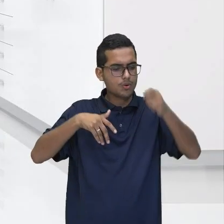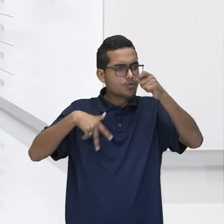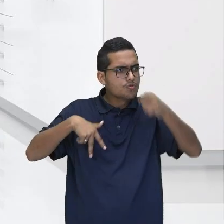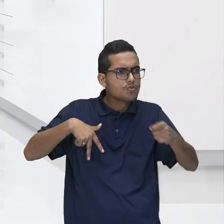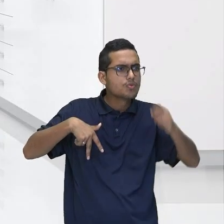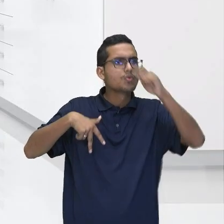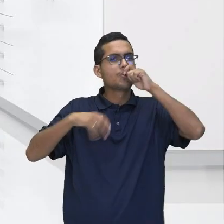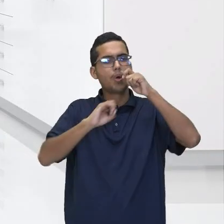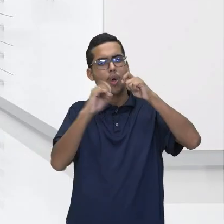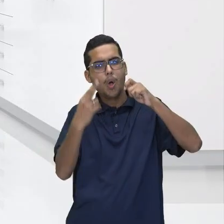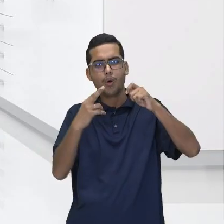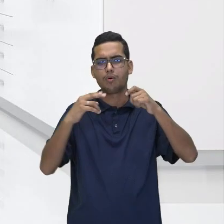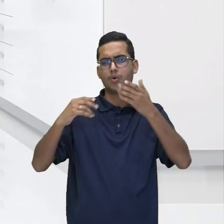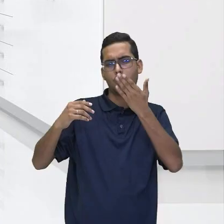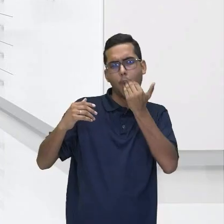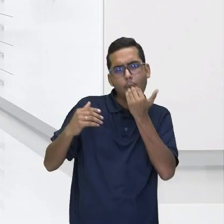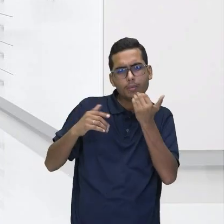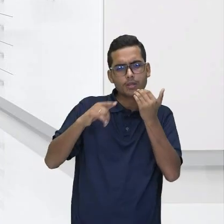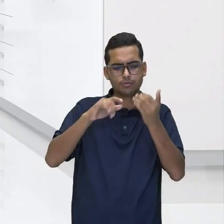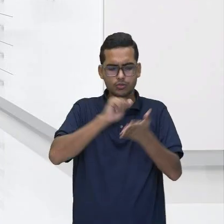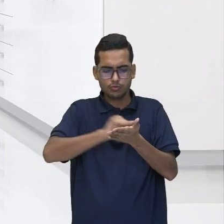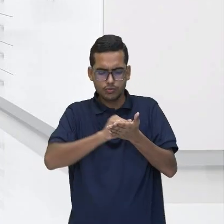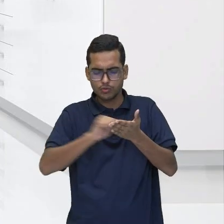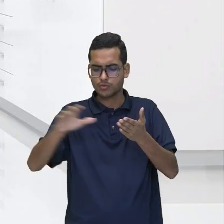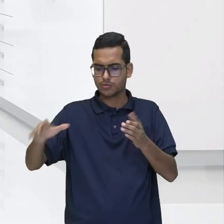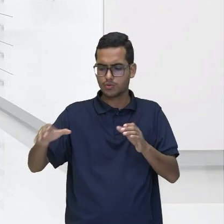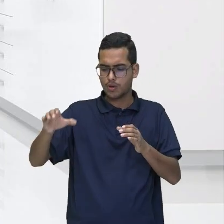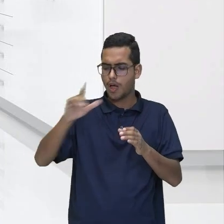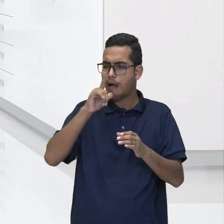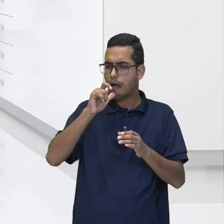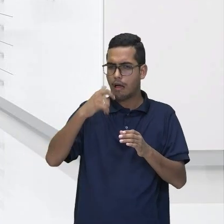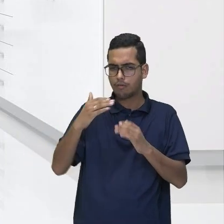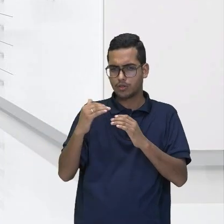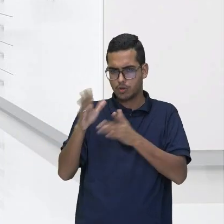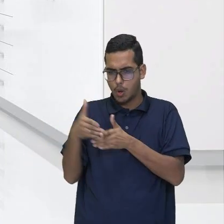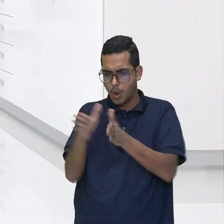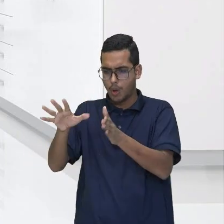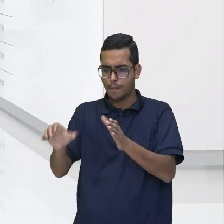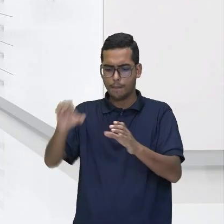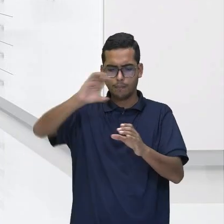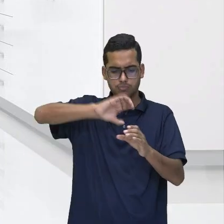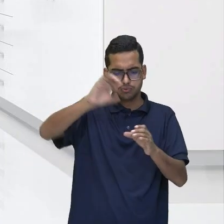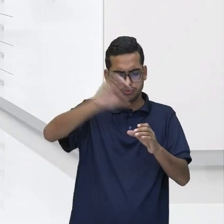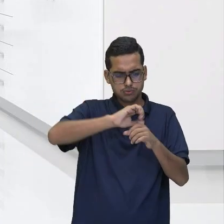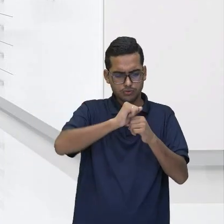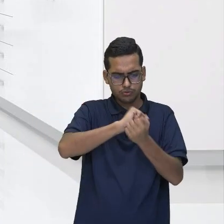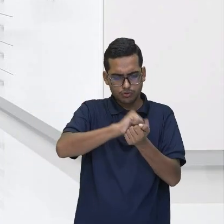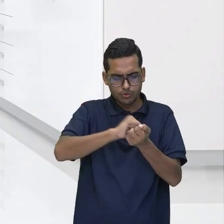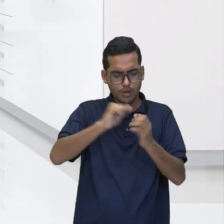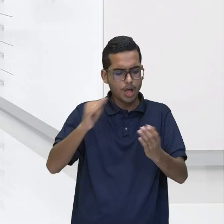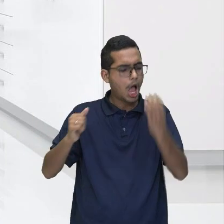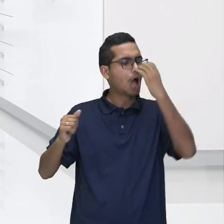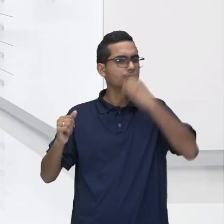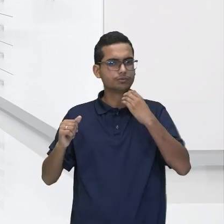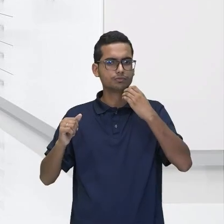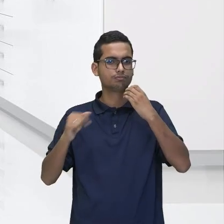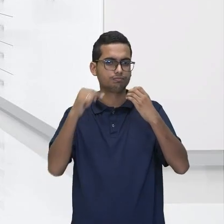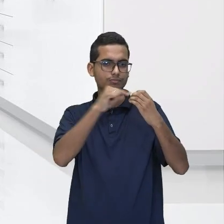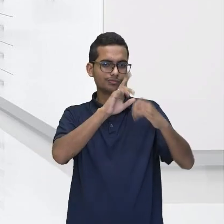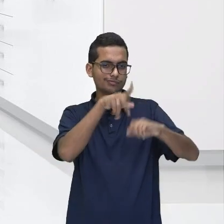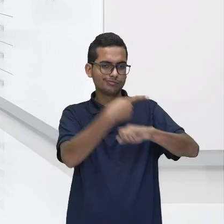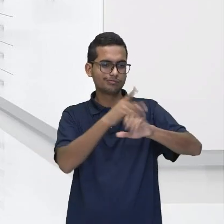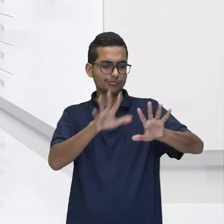pela presença desse micro-organismo a partir de dejetos humanos, como fezes, por exemplo, que por um acaso de